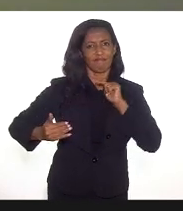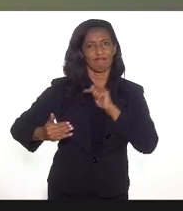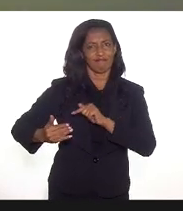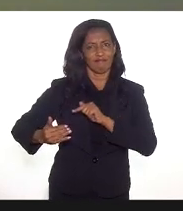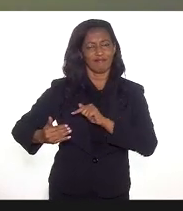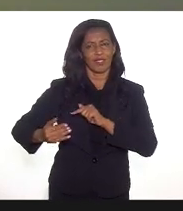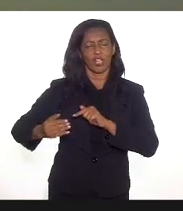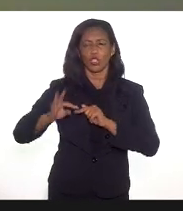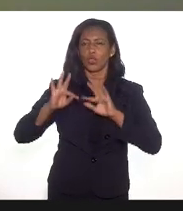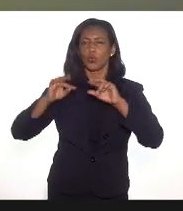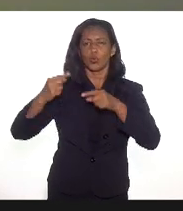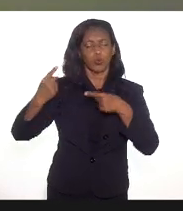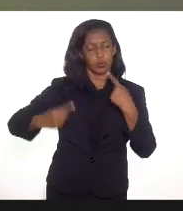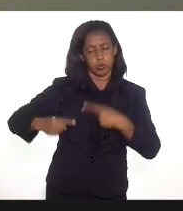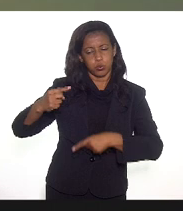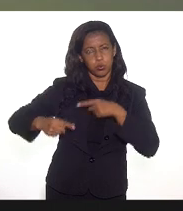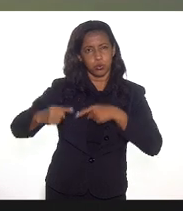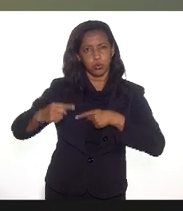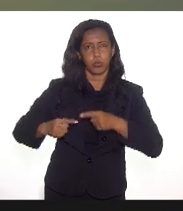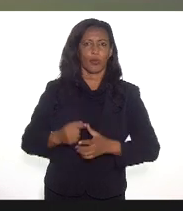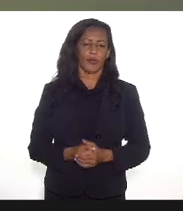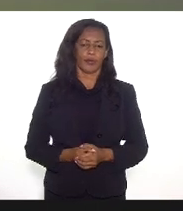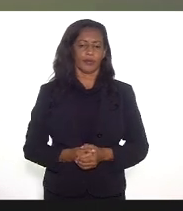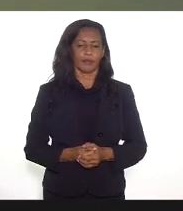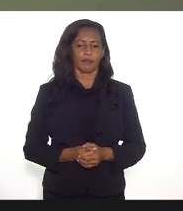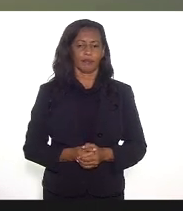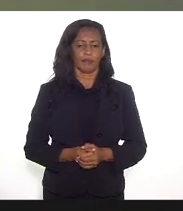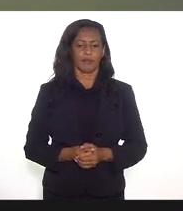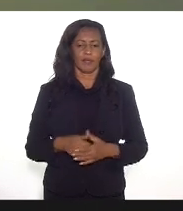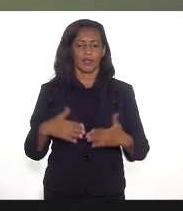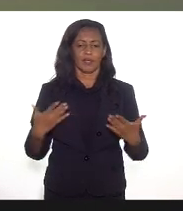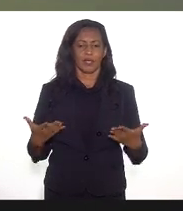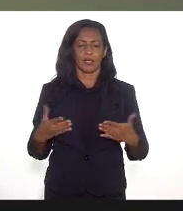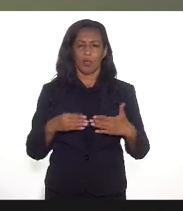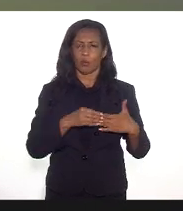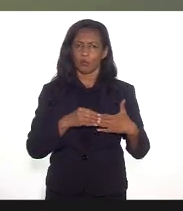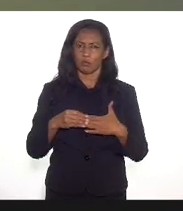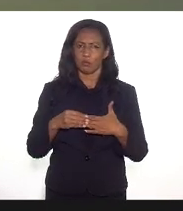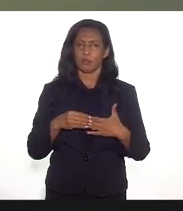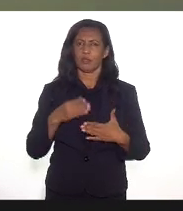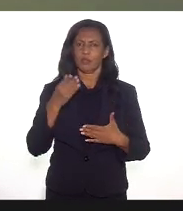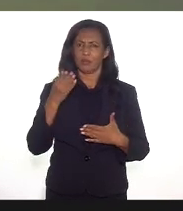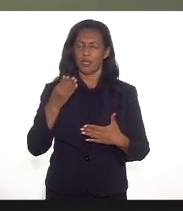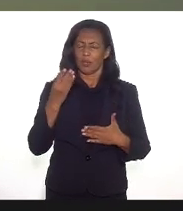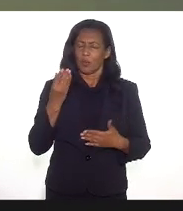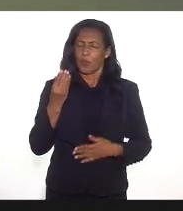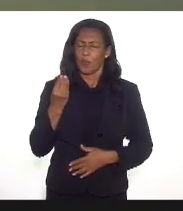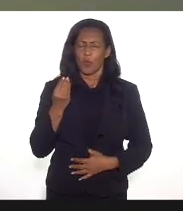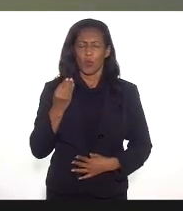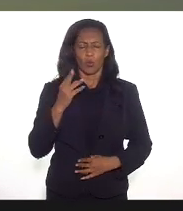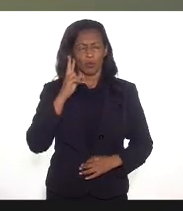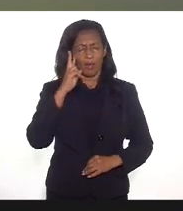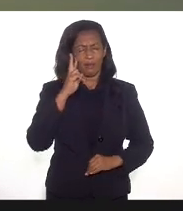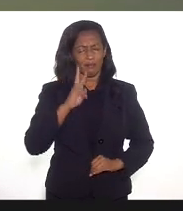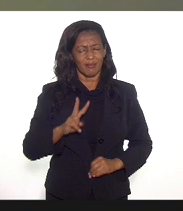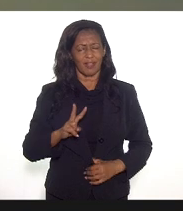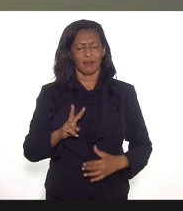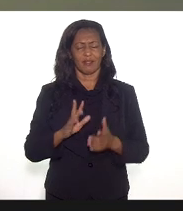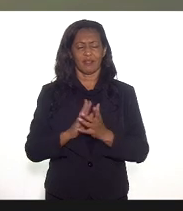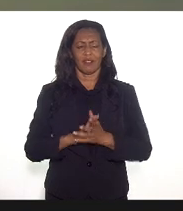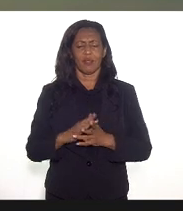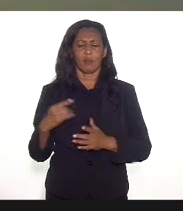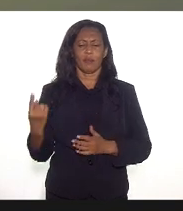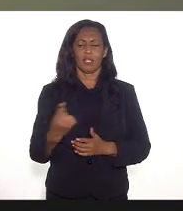serem discutidas, né? Então, é uma condução de Vossa Excelência sempre muito atento para que a